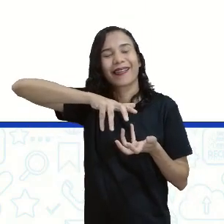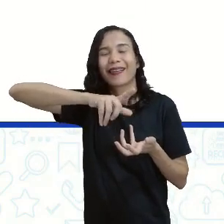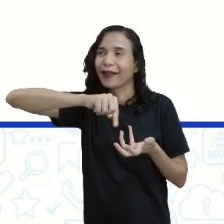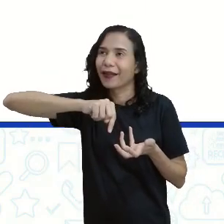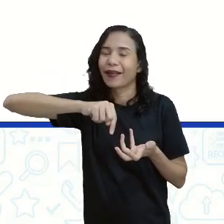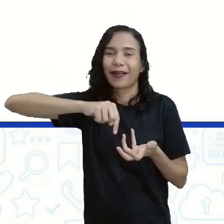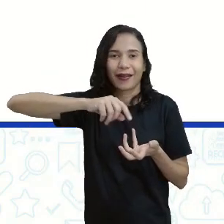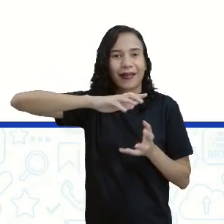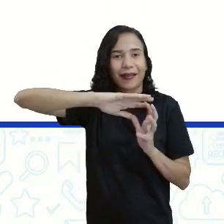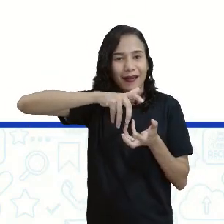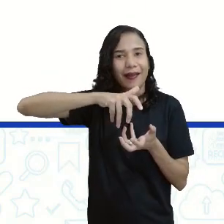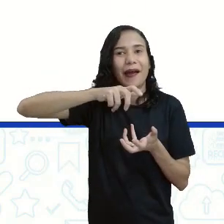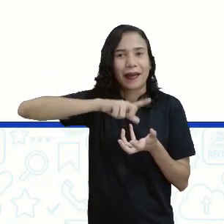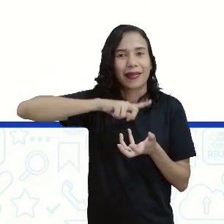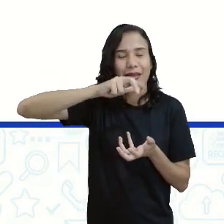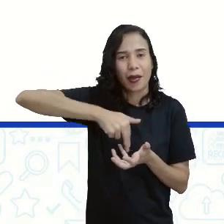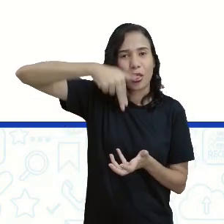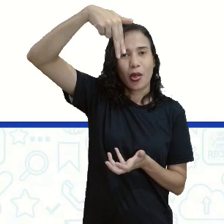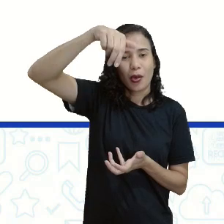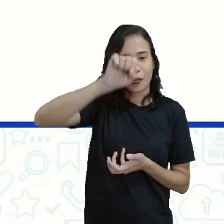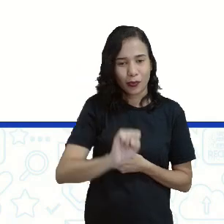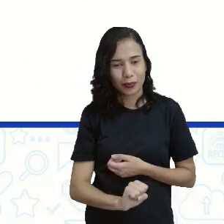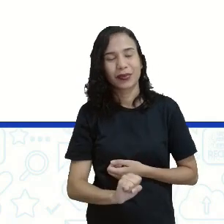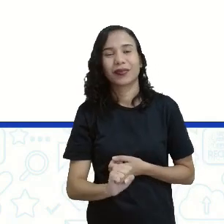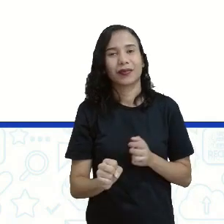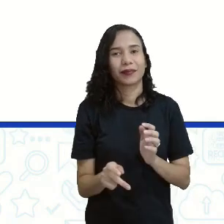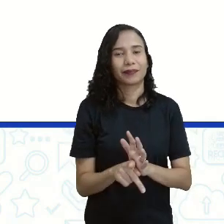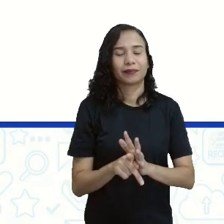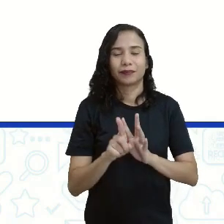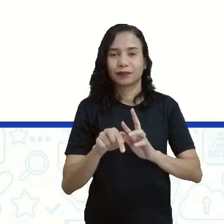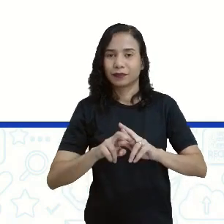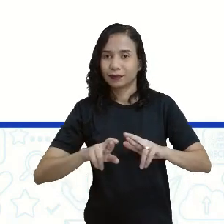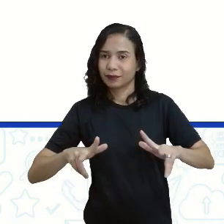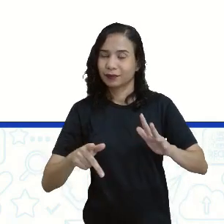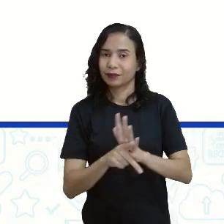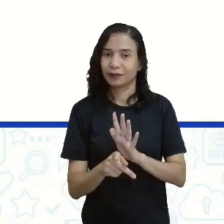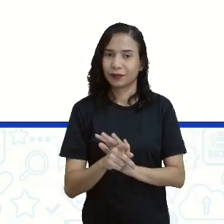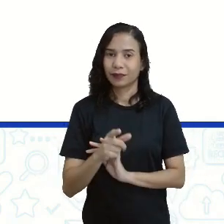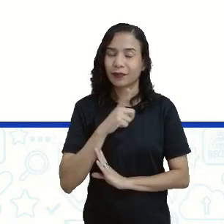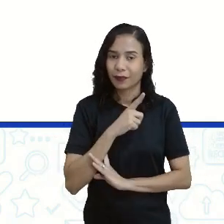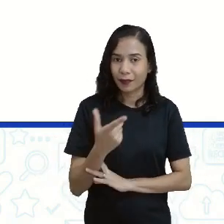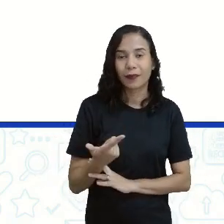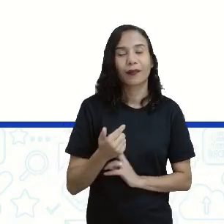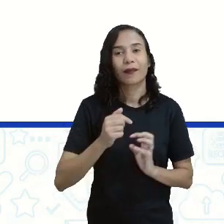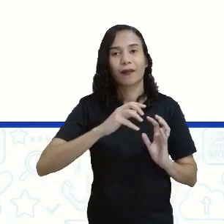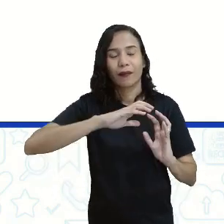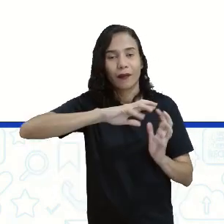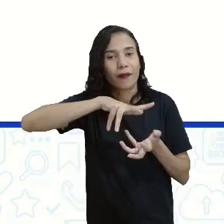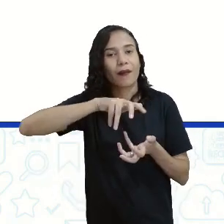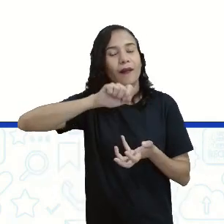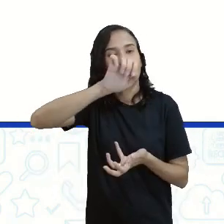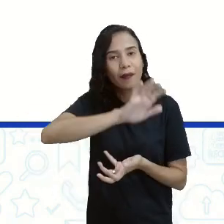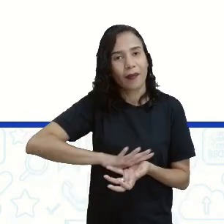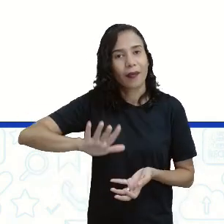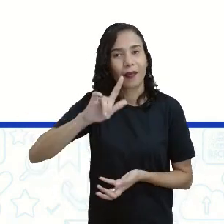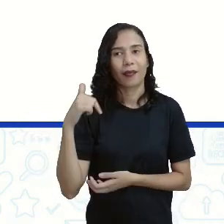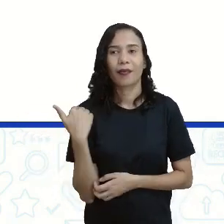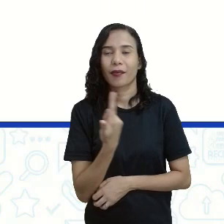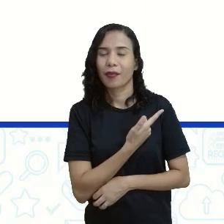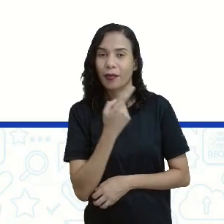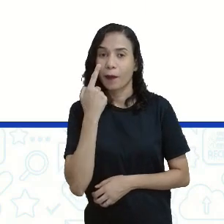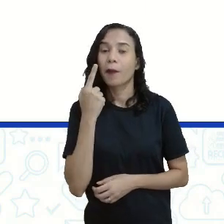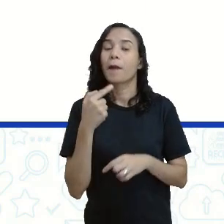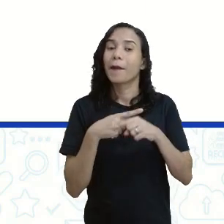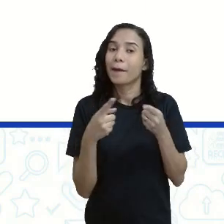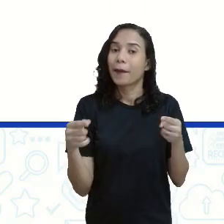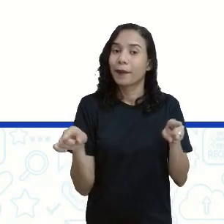nosso polo geográfico, né, gente? Então, são coisas diferentes, tá certo? O polo geográfico e o polo magnético, tá? A gente vai ver isso já já.